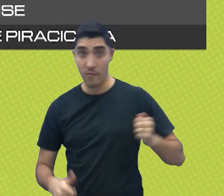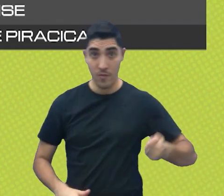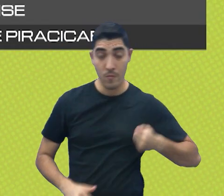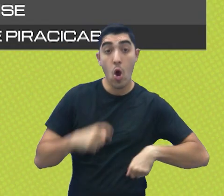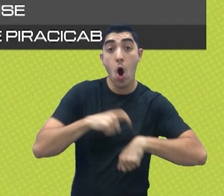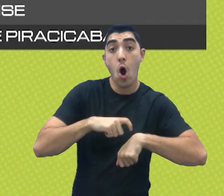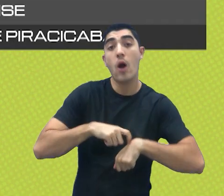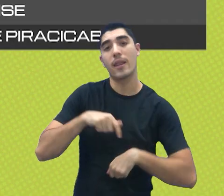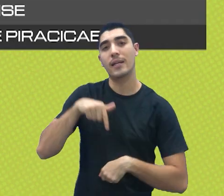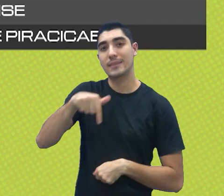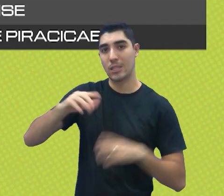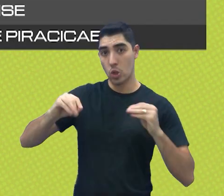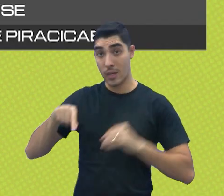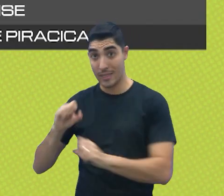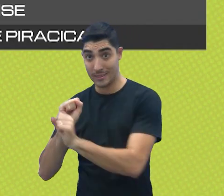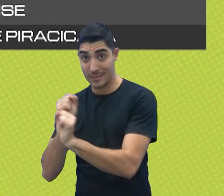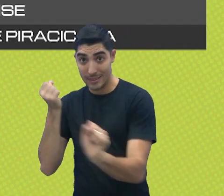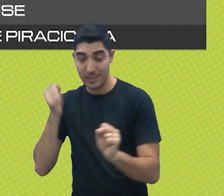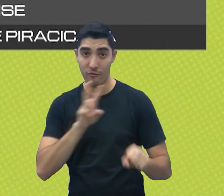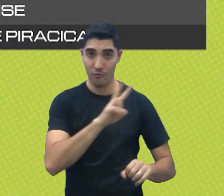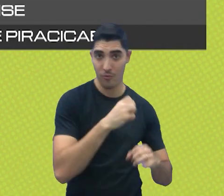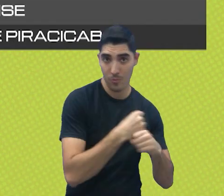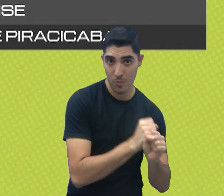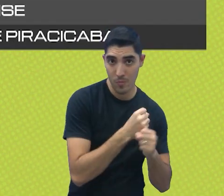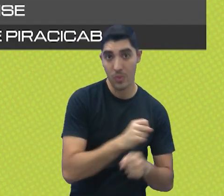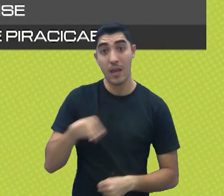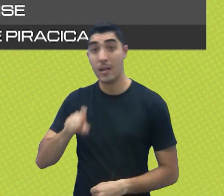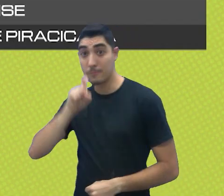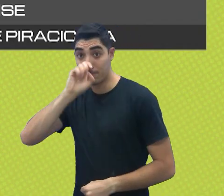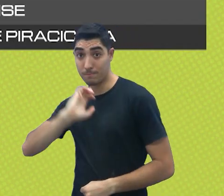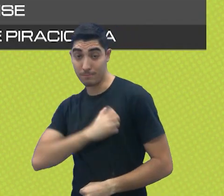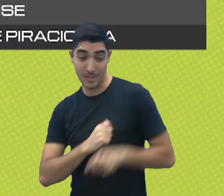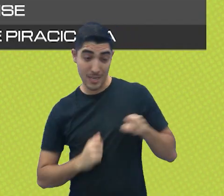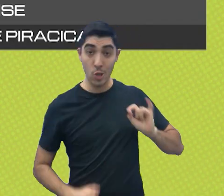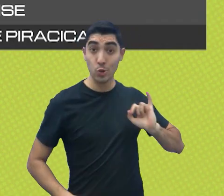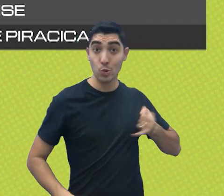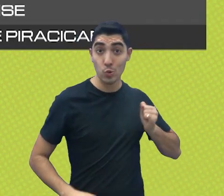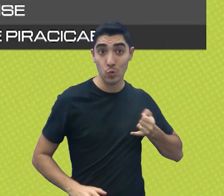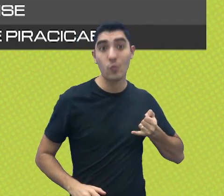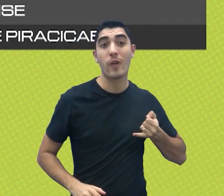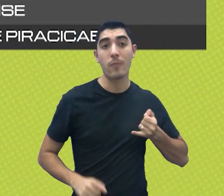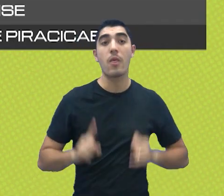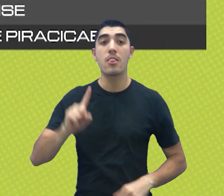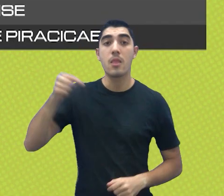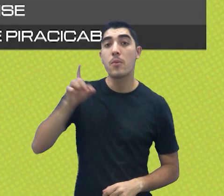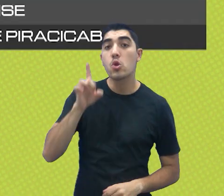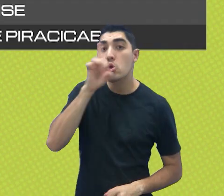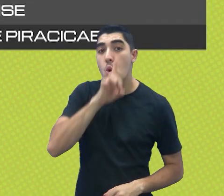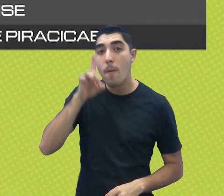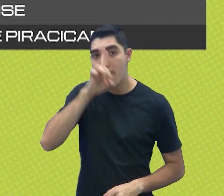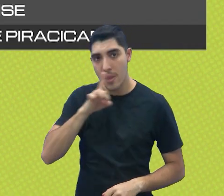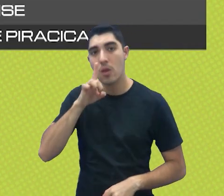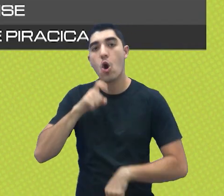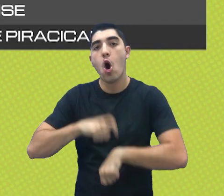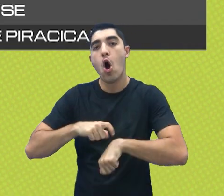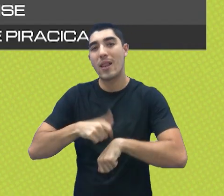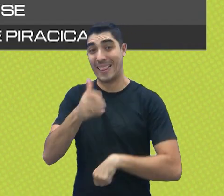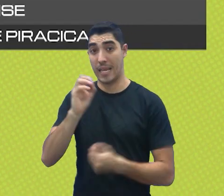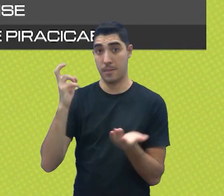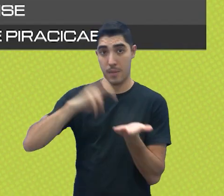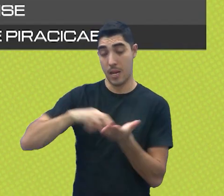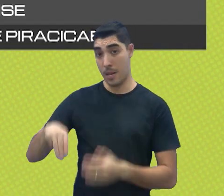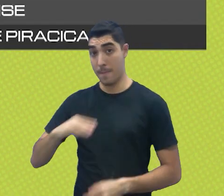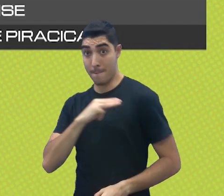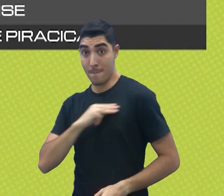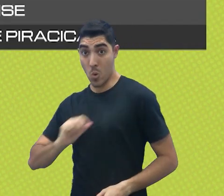horas. Sertãozinho, Votuporanguense, São José e Juventus. Domingo, o complemento da rodada com 2 jogos às 10 da manhã. Monte Azul, vai estar um